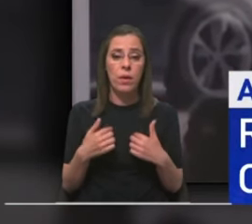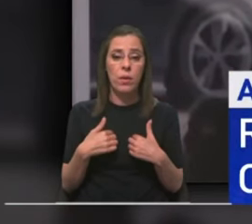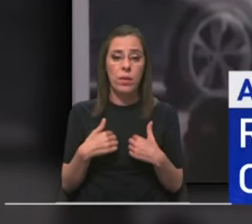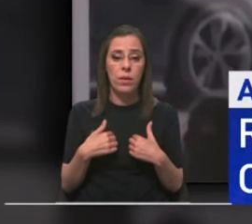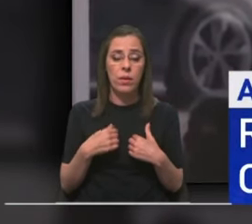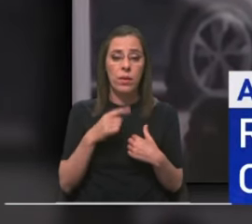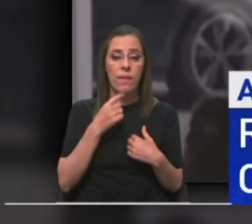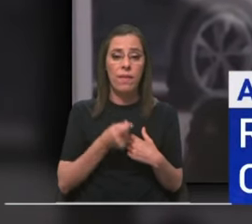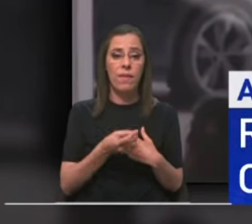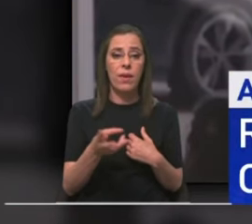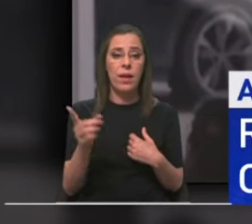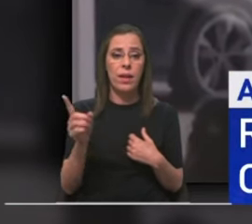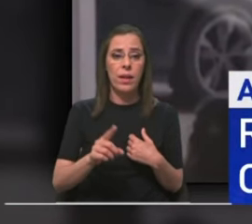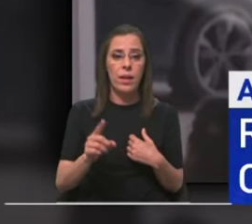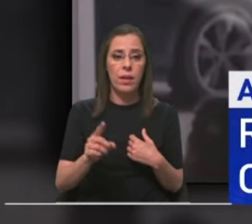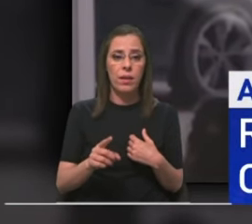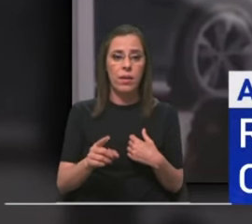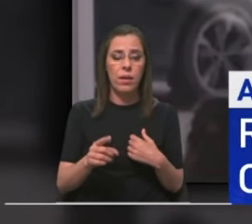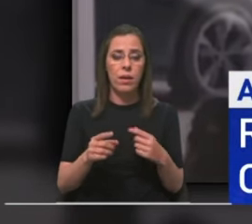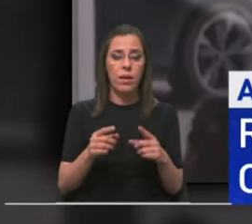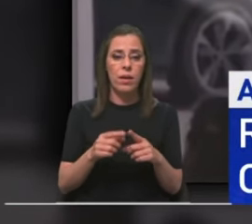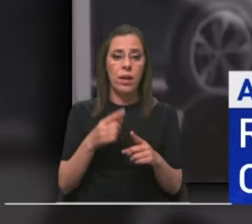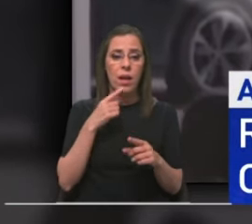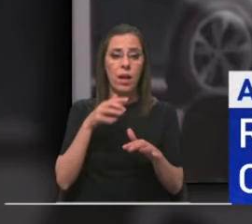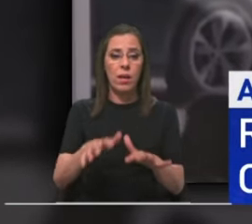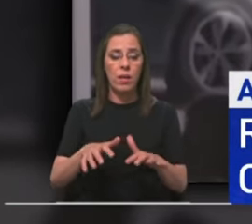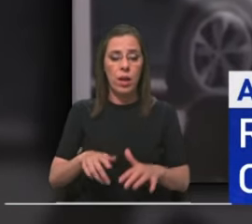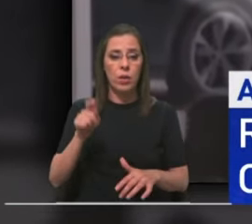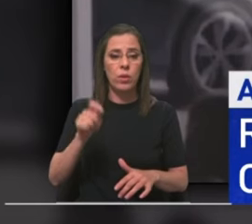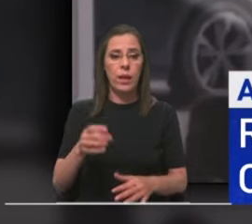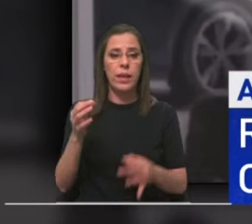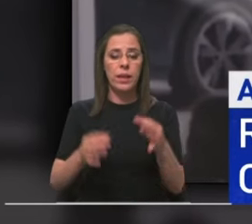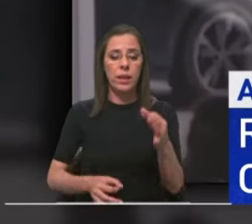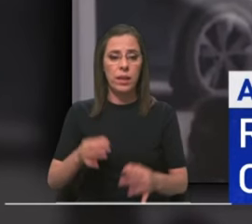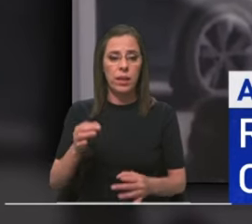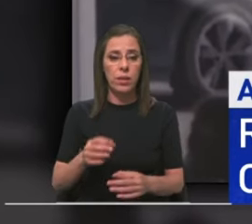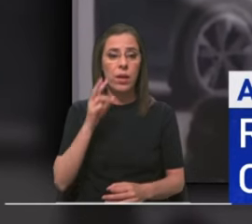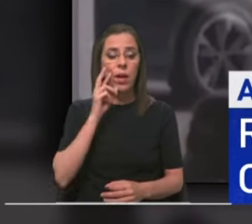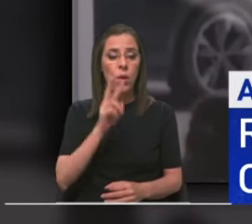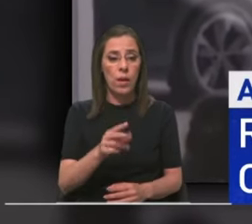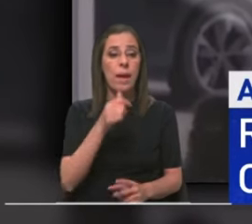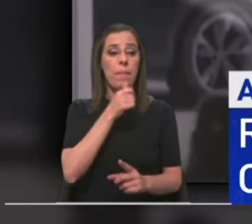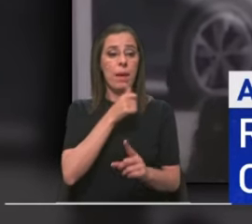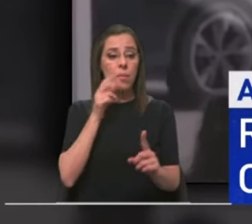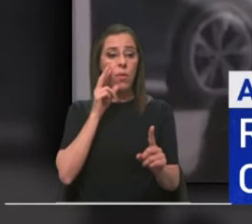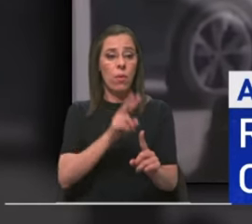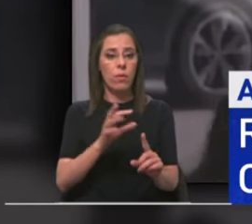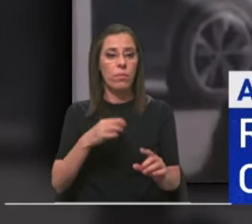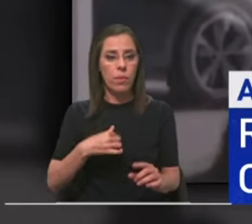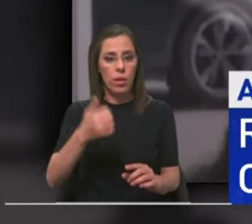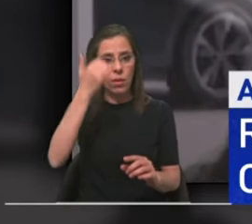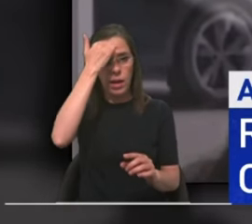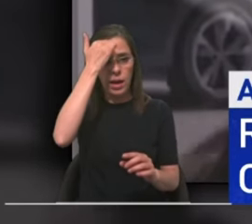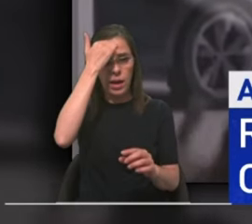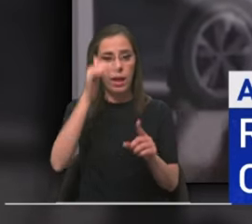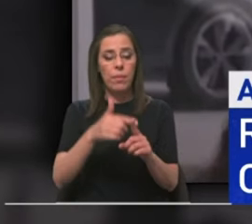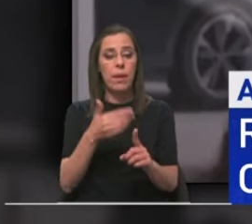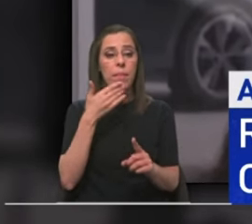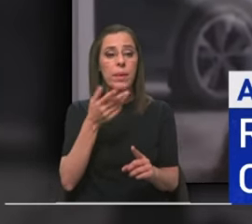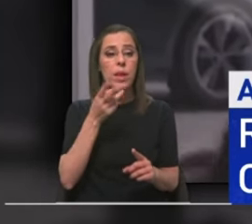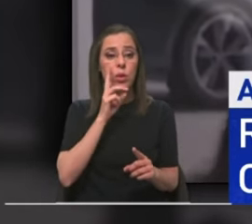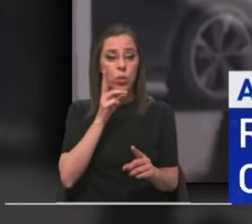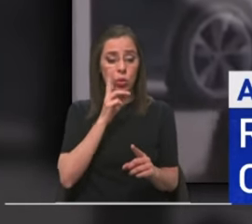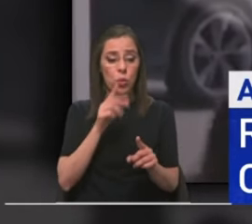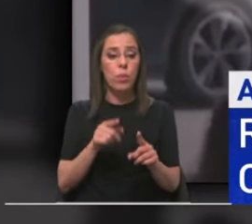por várias vezes, em audiências de julgamento, em tribunal, olhei para a vítima, mostrei todo o meu arrependimento, pedi